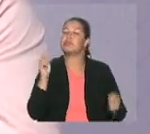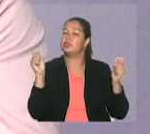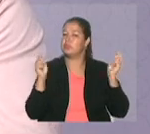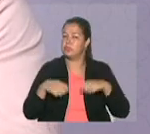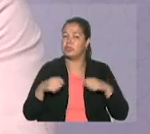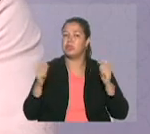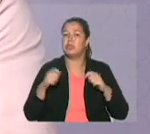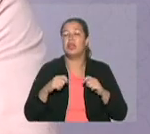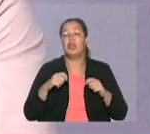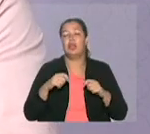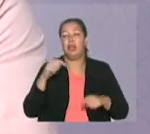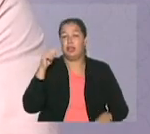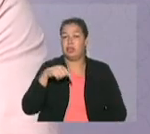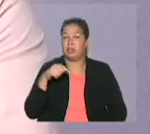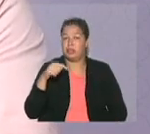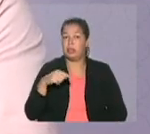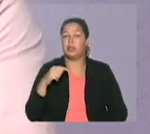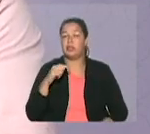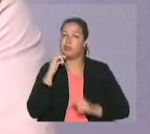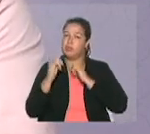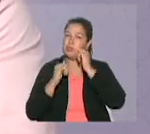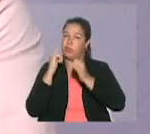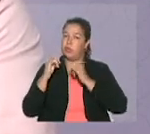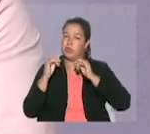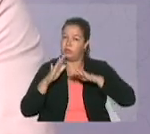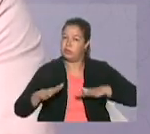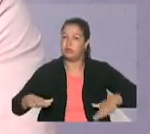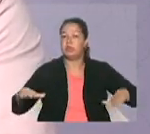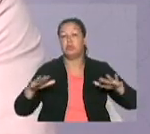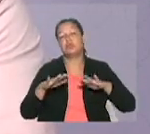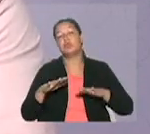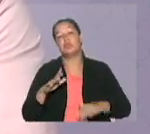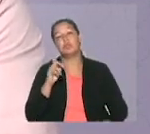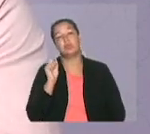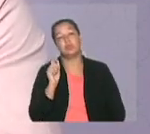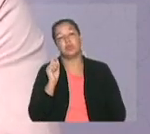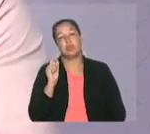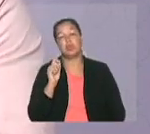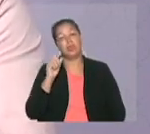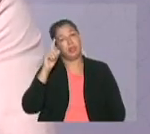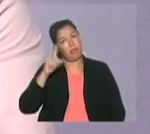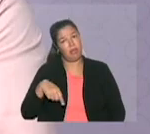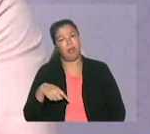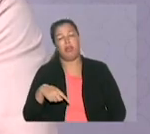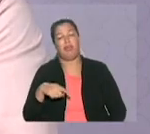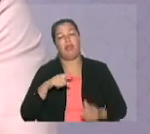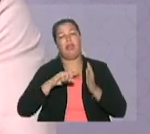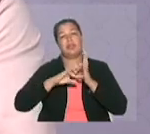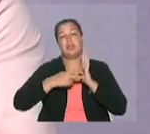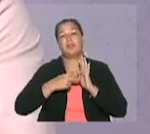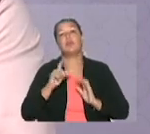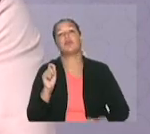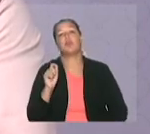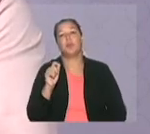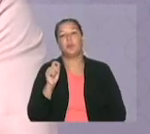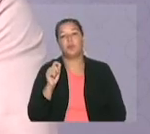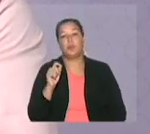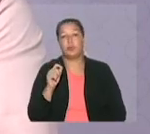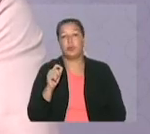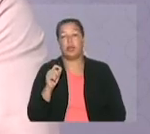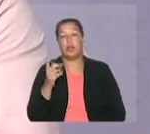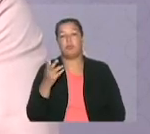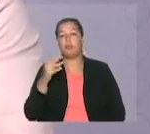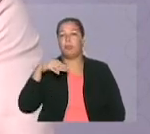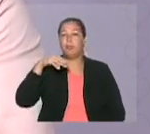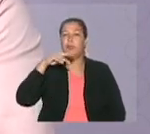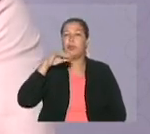exemplos que nós poderíamos estar aqui informando a população de que é isso, o que isso significa, tanto